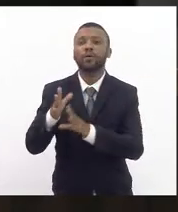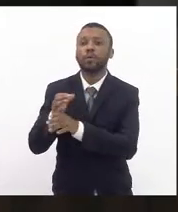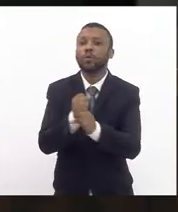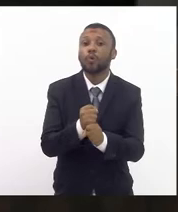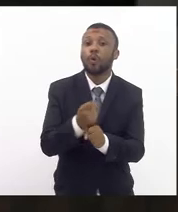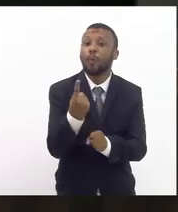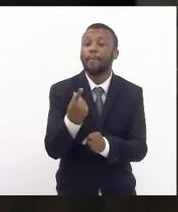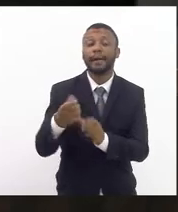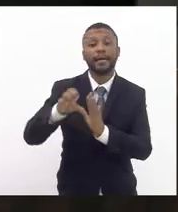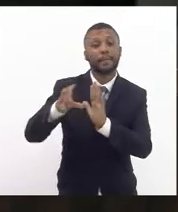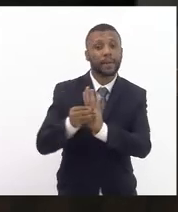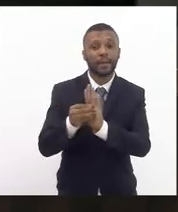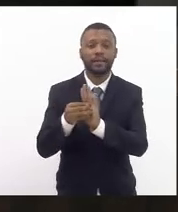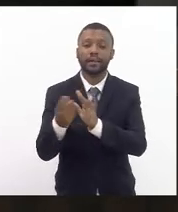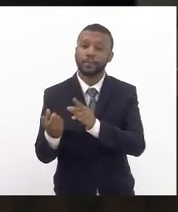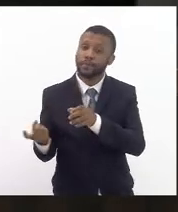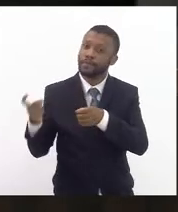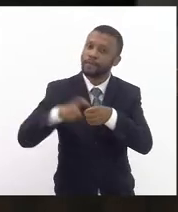emenda e retorna às comissões.